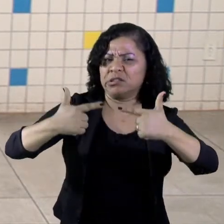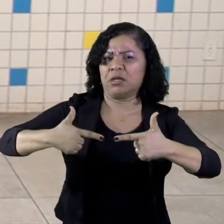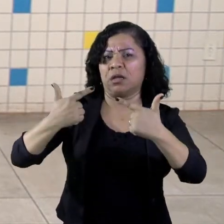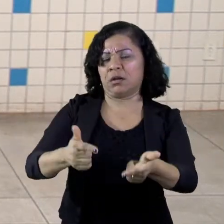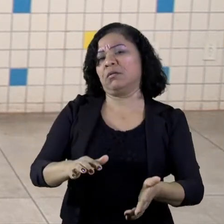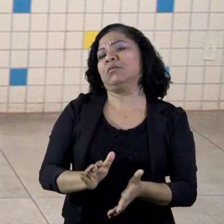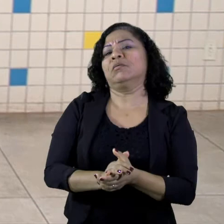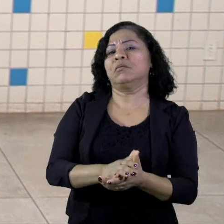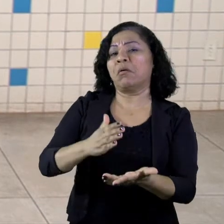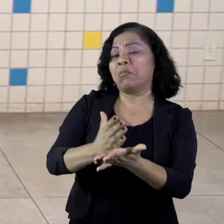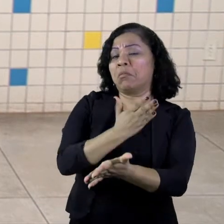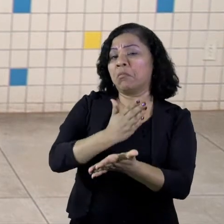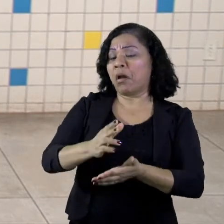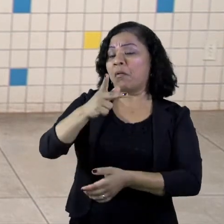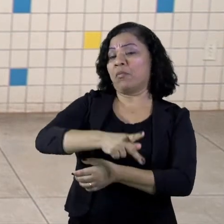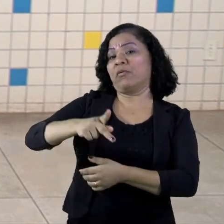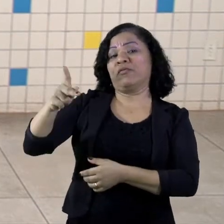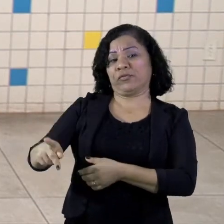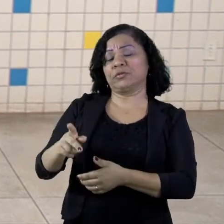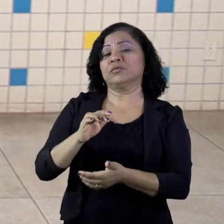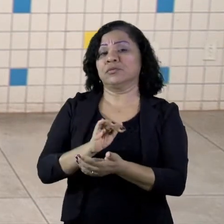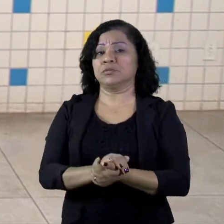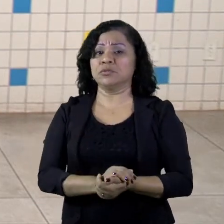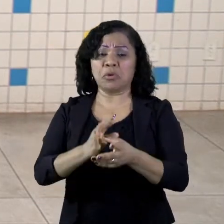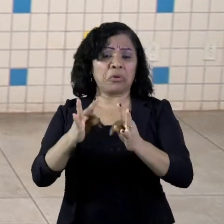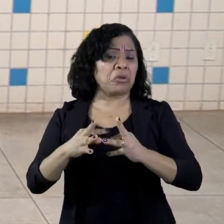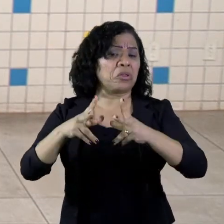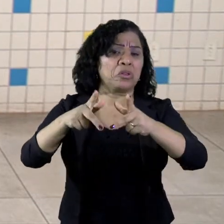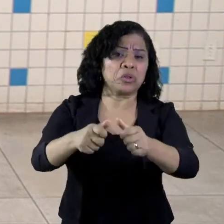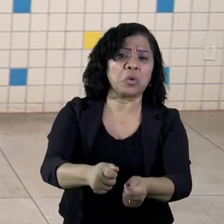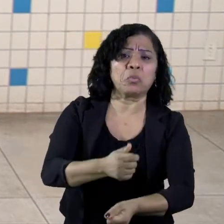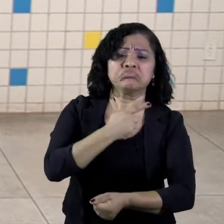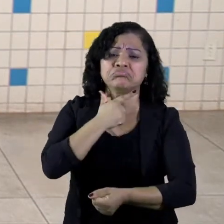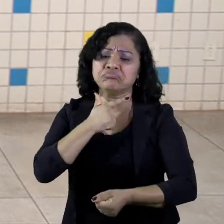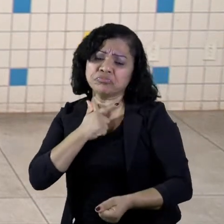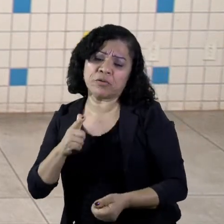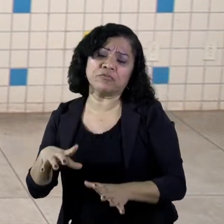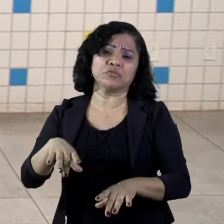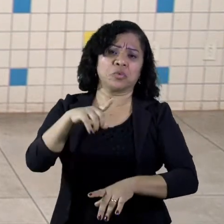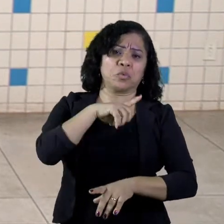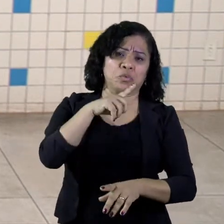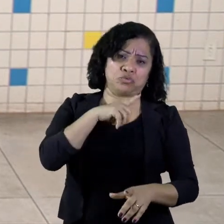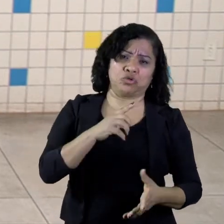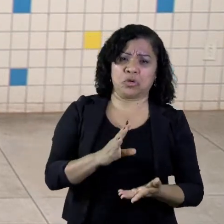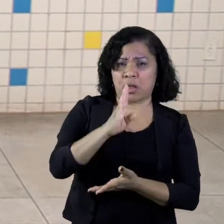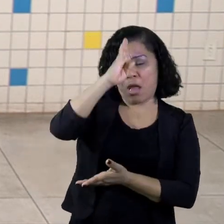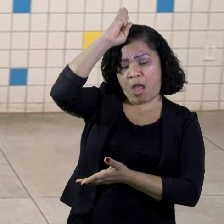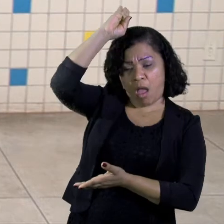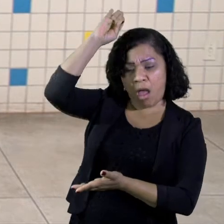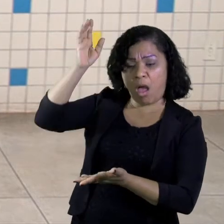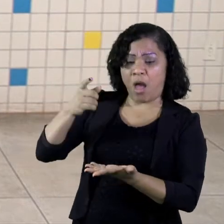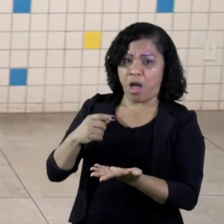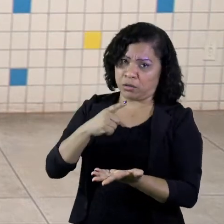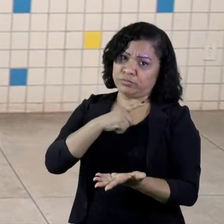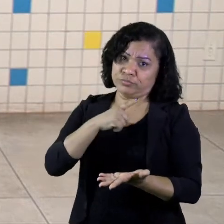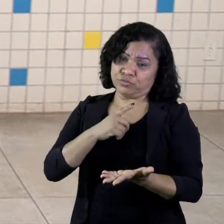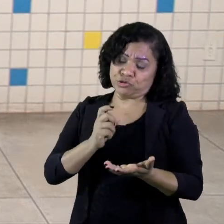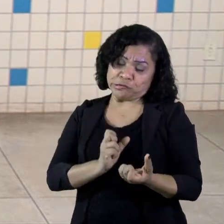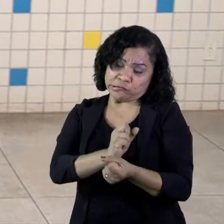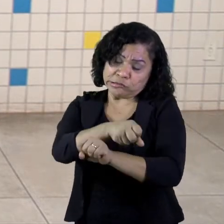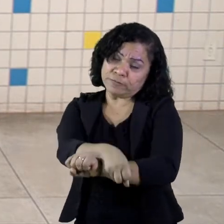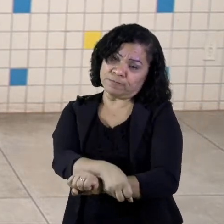em diversas funções. Em todas as funções laborais de Roma, haviam pessoas sujeitas à situação de